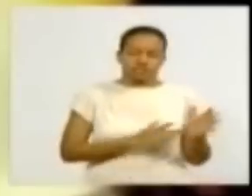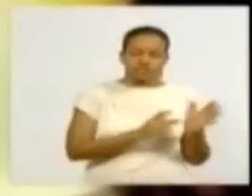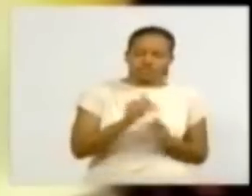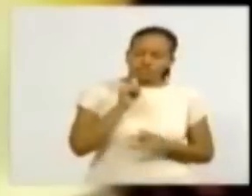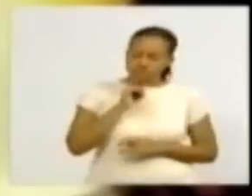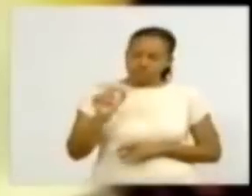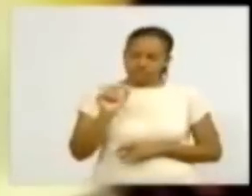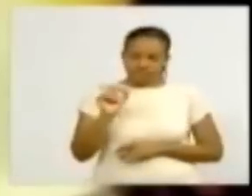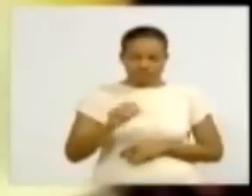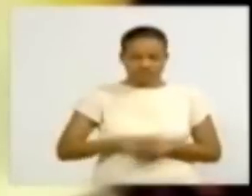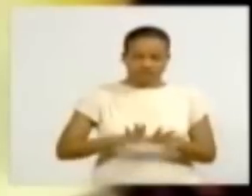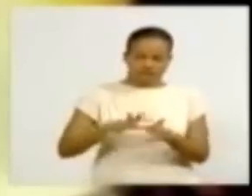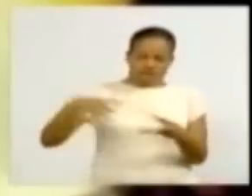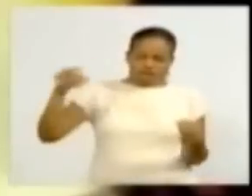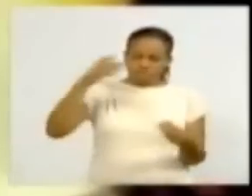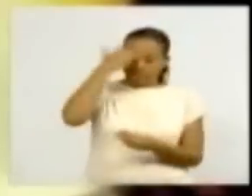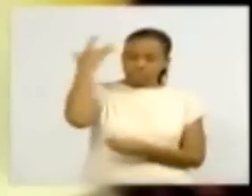que a alma fraca,